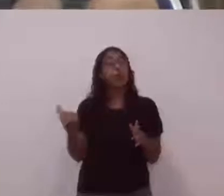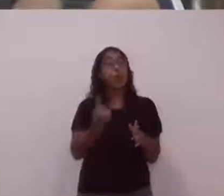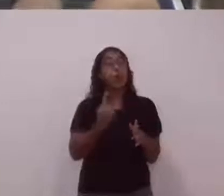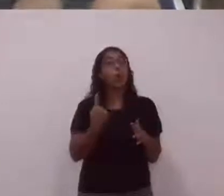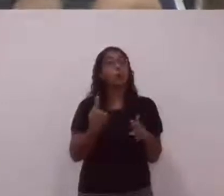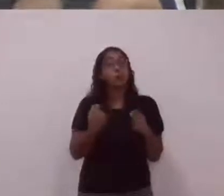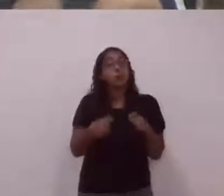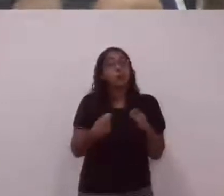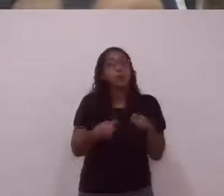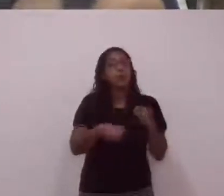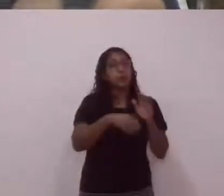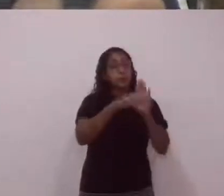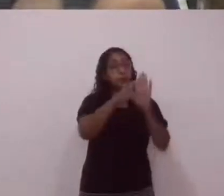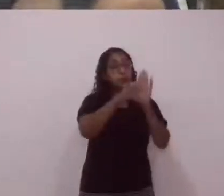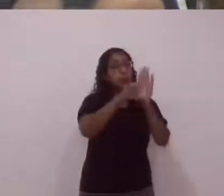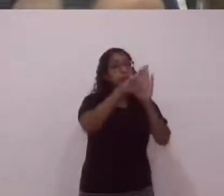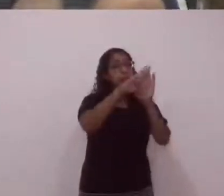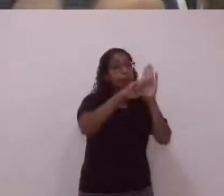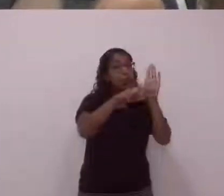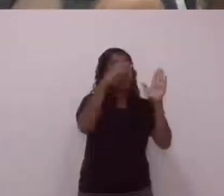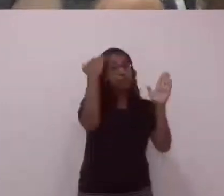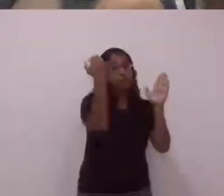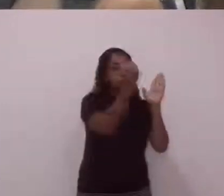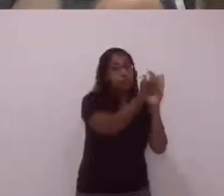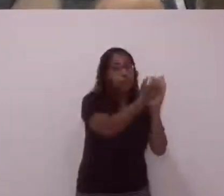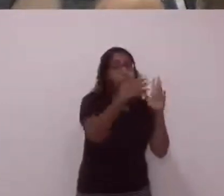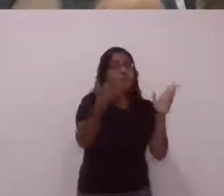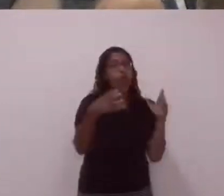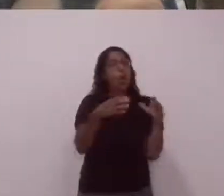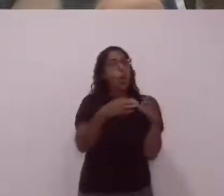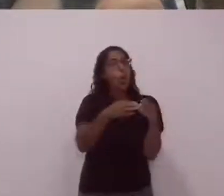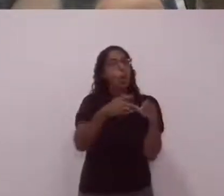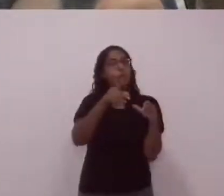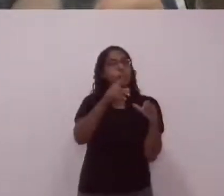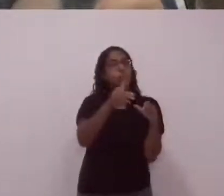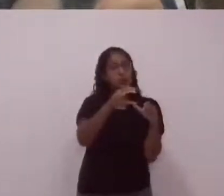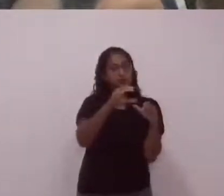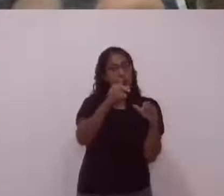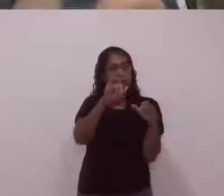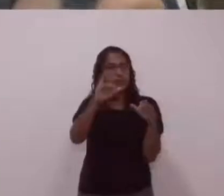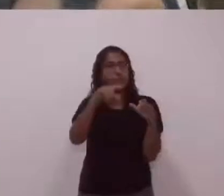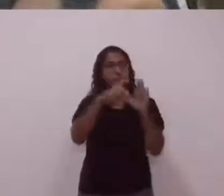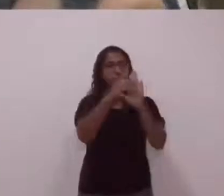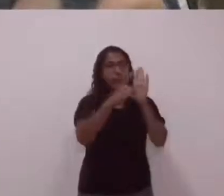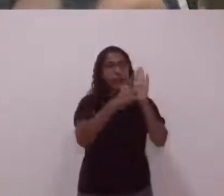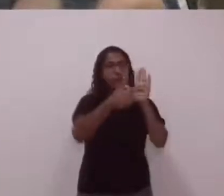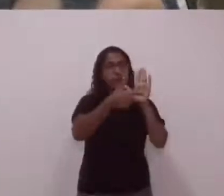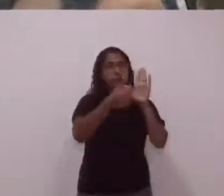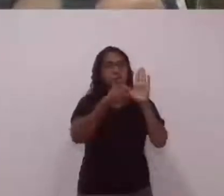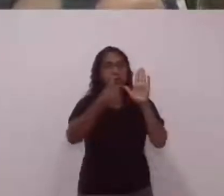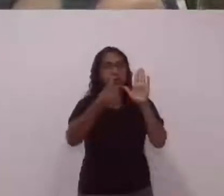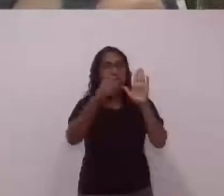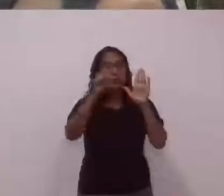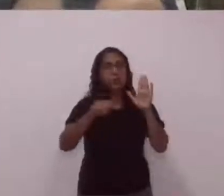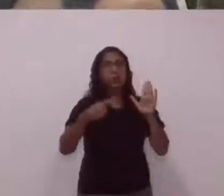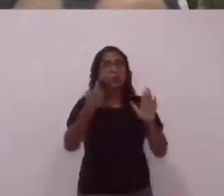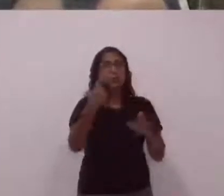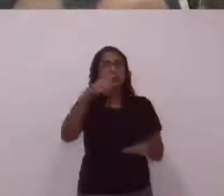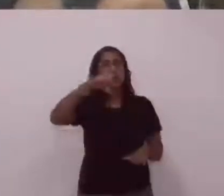pelo regimento interno e no caso da comissão processante é o decreto 201 de 1967